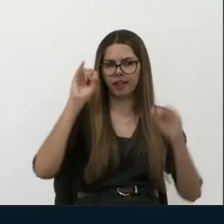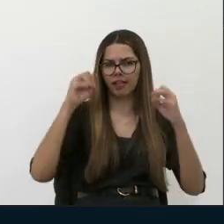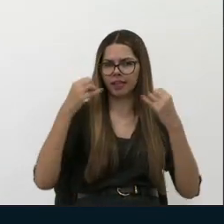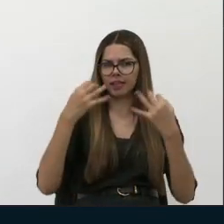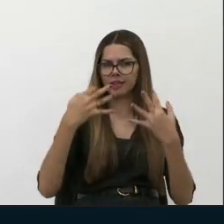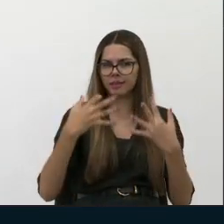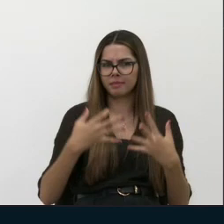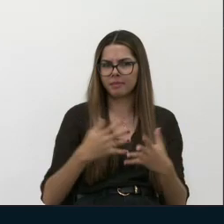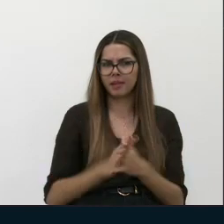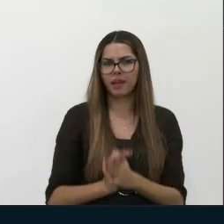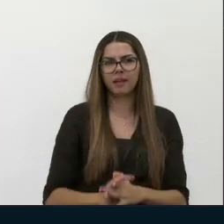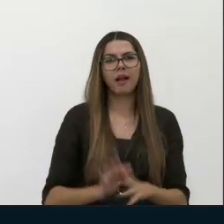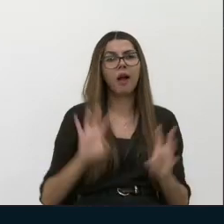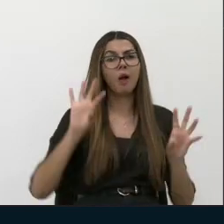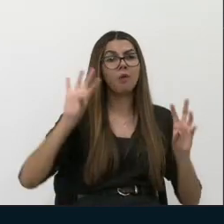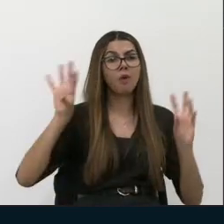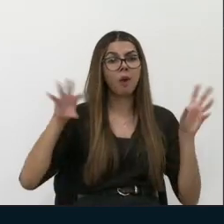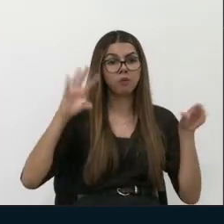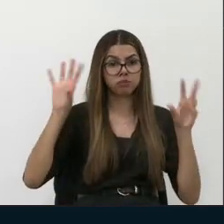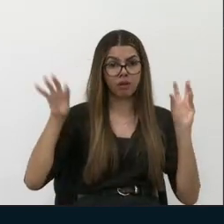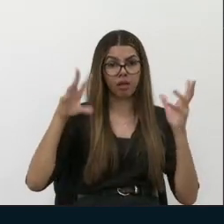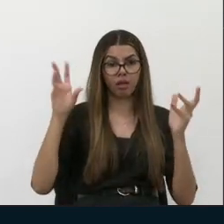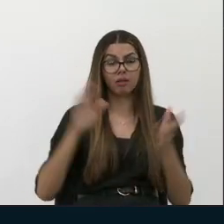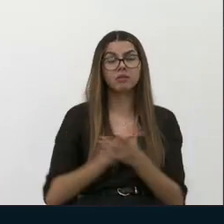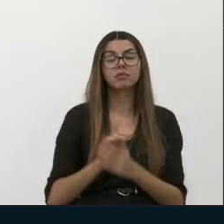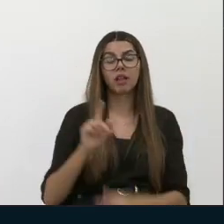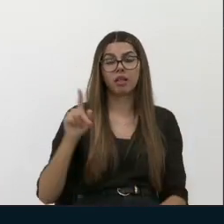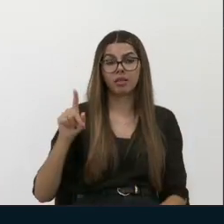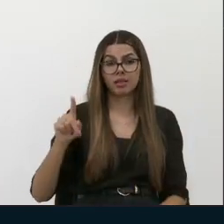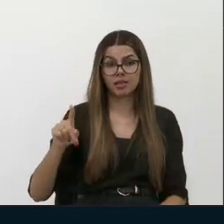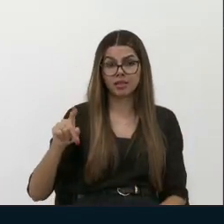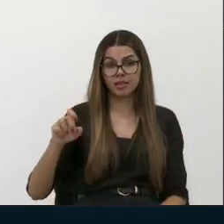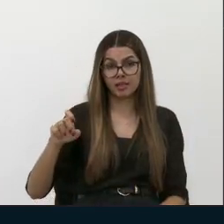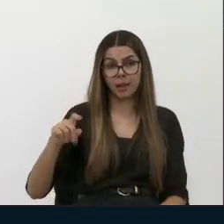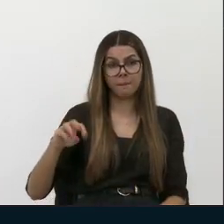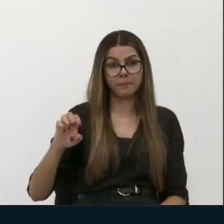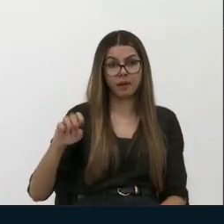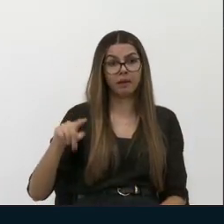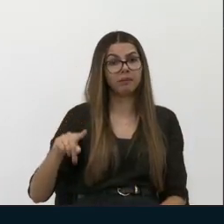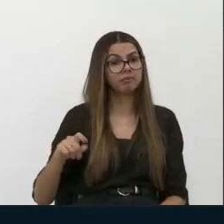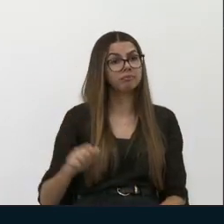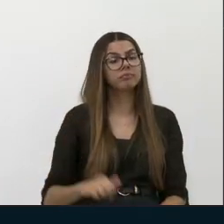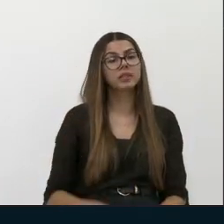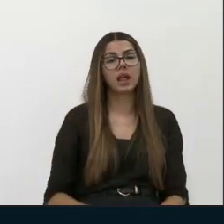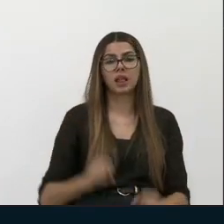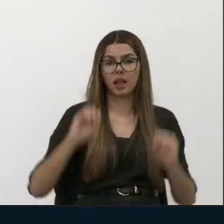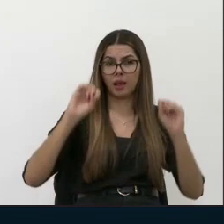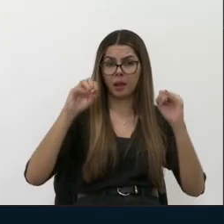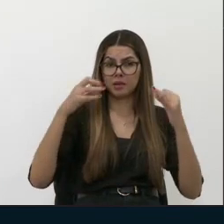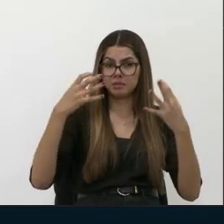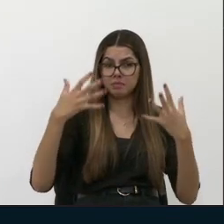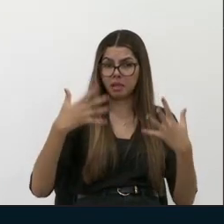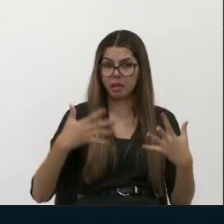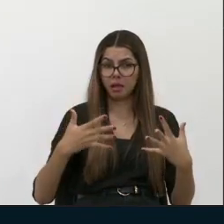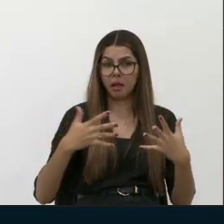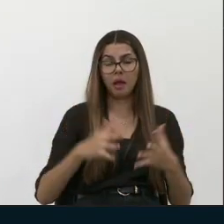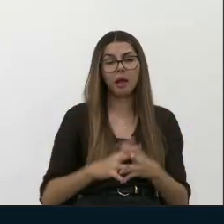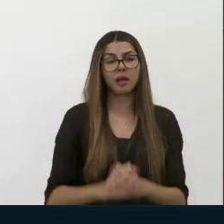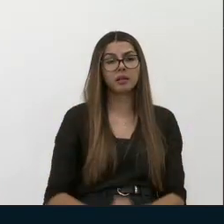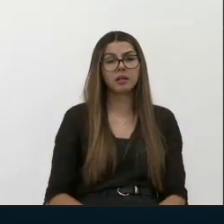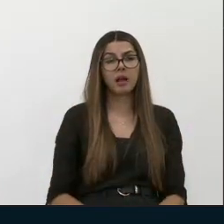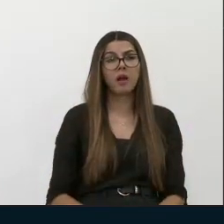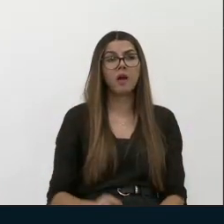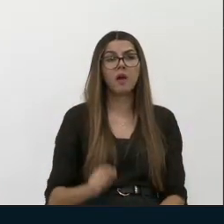com a ambulância do DEPAM. Ela não explica que ela fez com a ambulância do DEPAM. Ela tem que explicar o favor que ela fez para